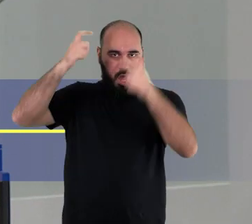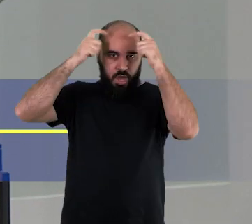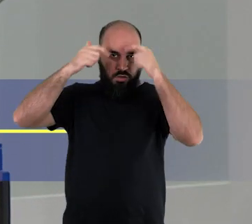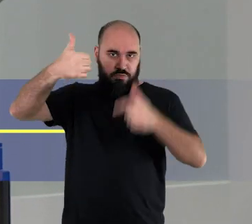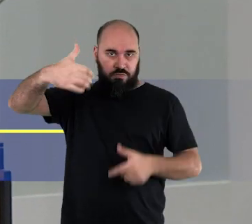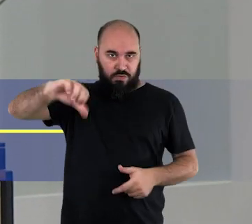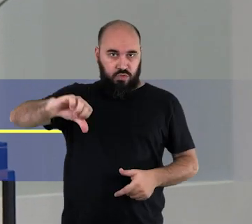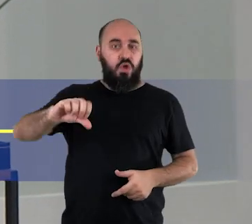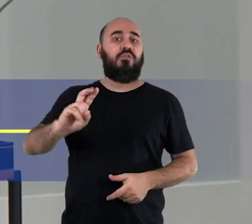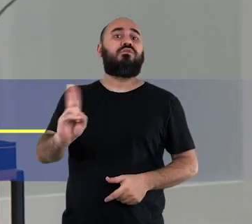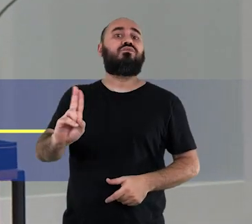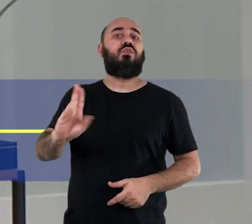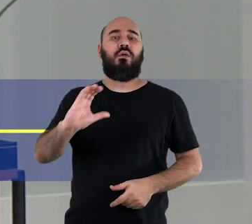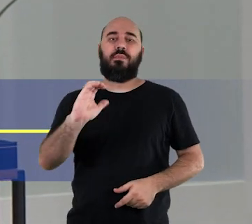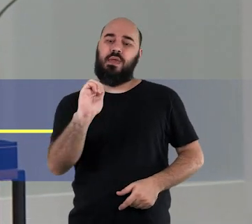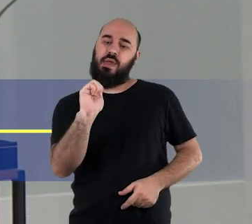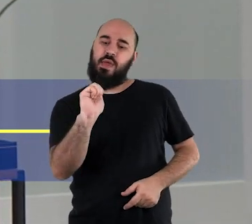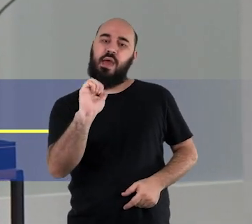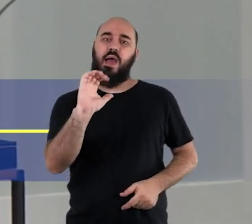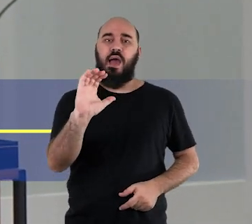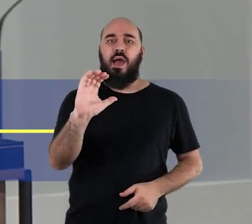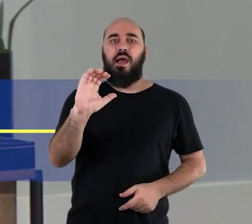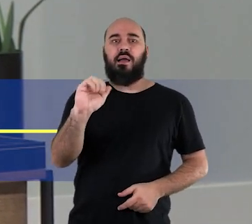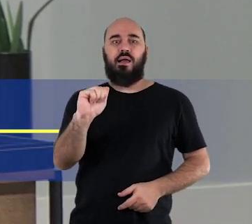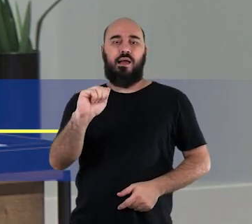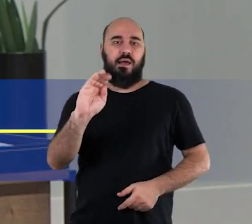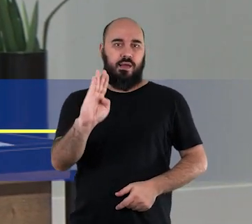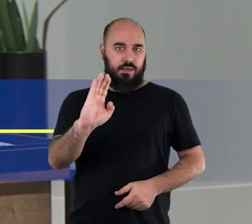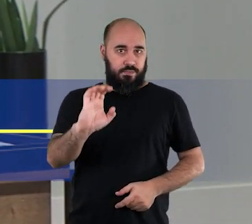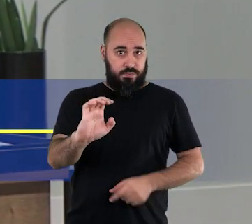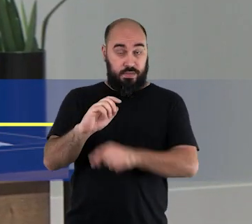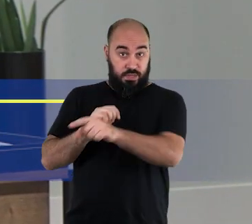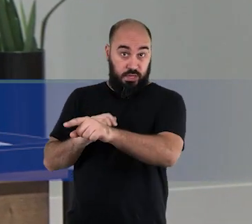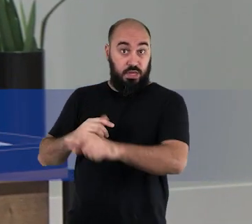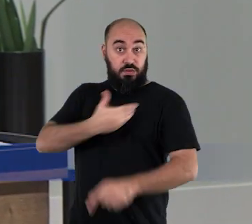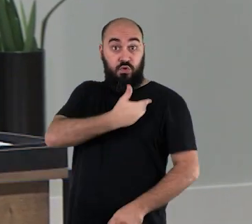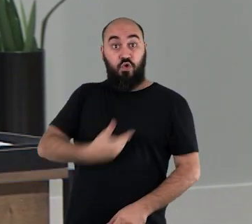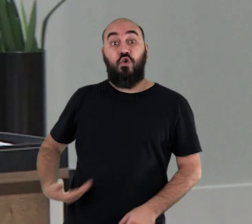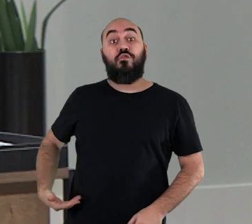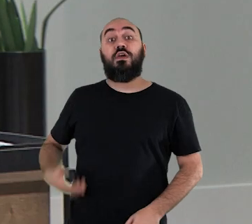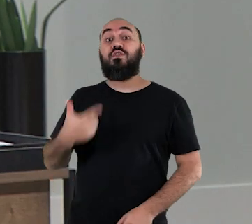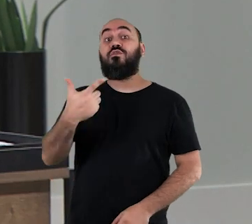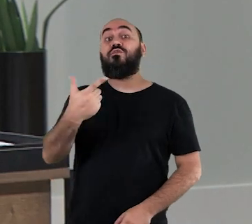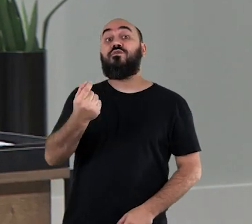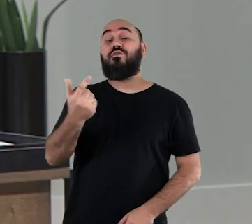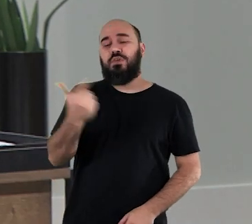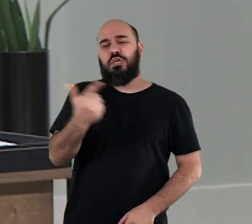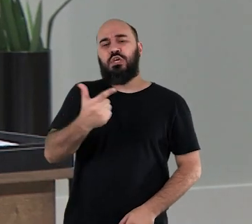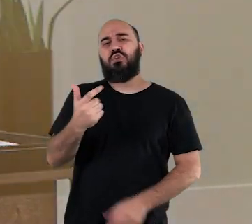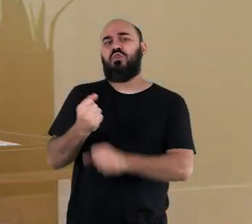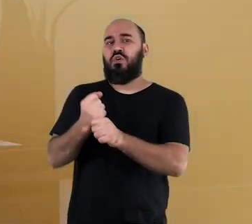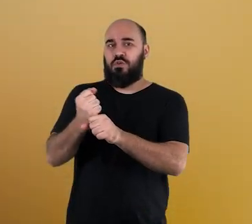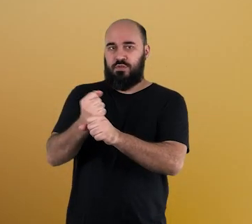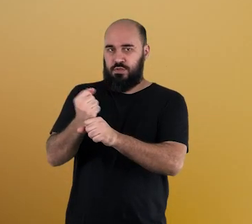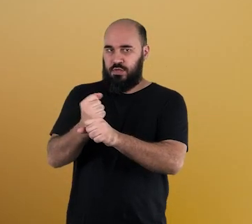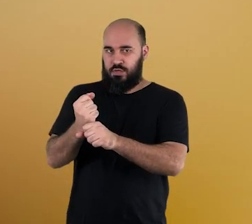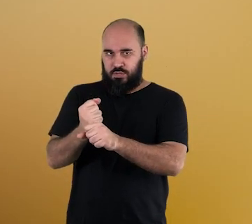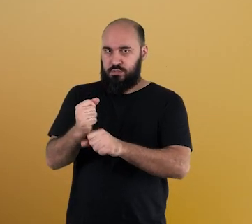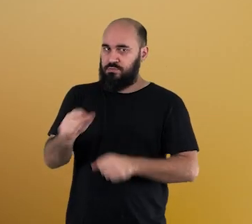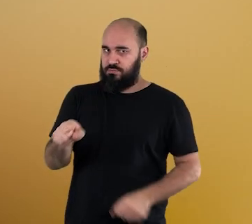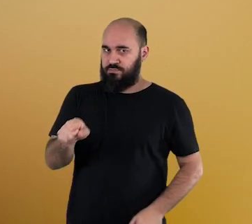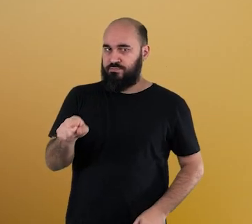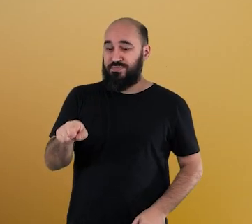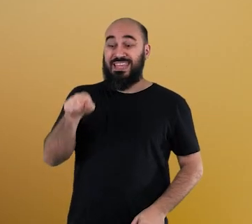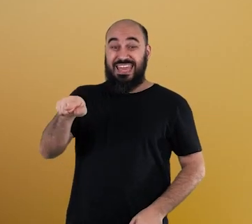chamava-se Acabe. Ele reinou por 22 anos. E de acordo com a Bíblia, ele foi pior do que